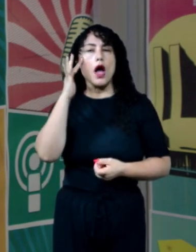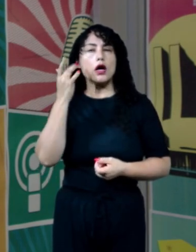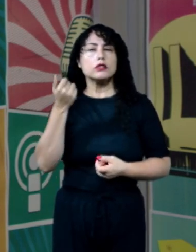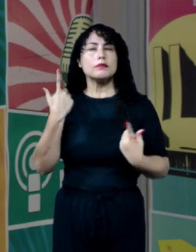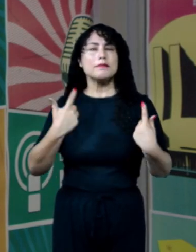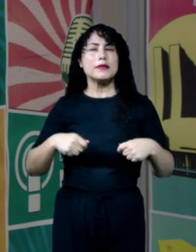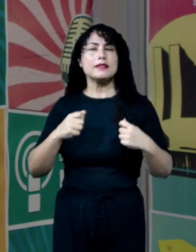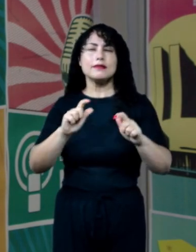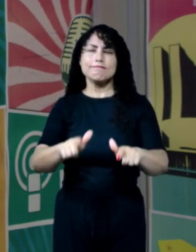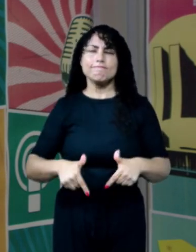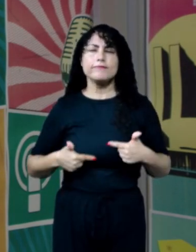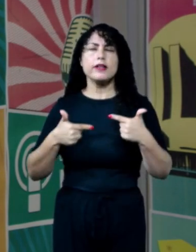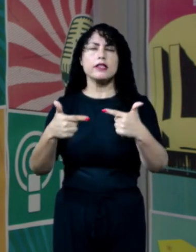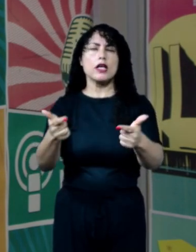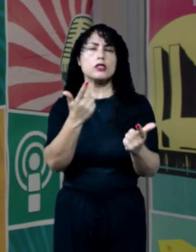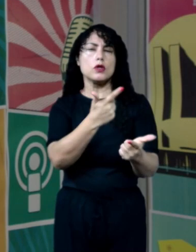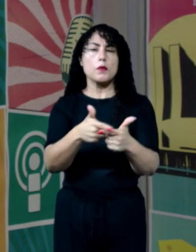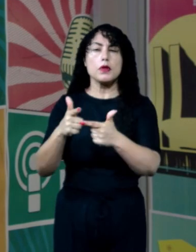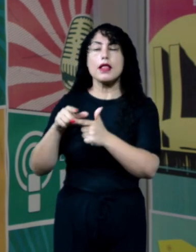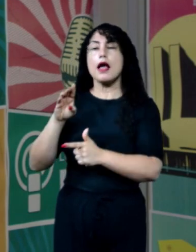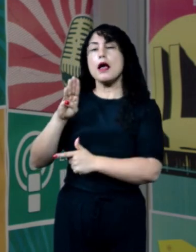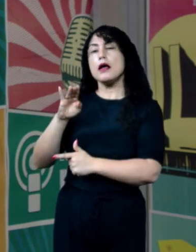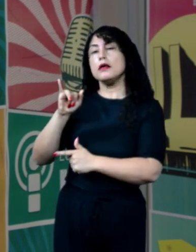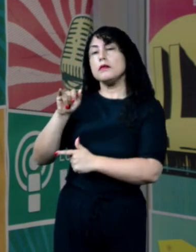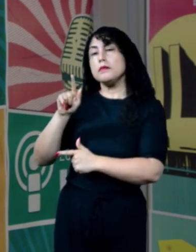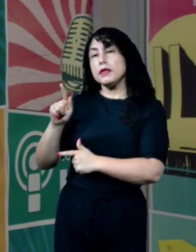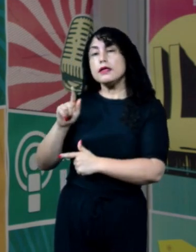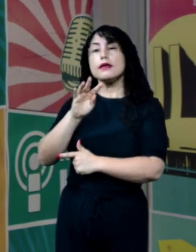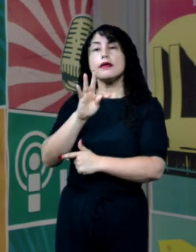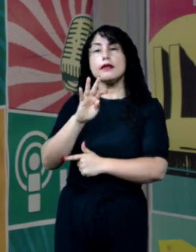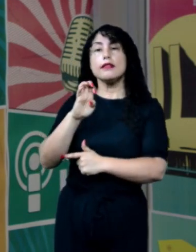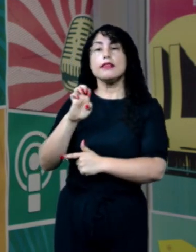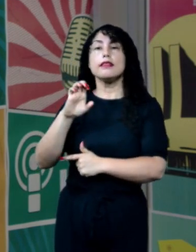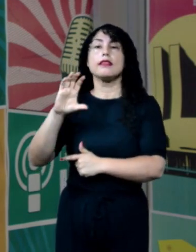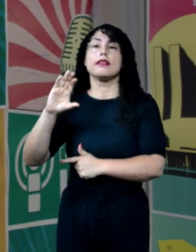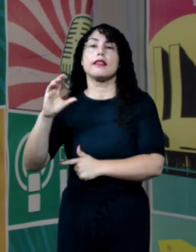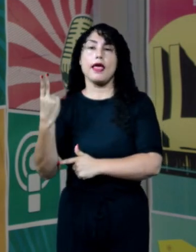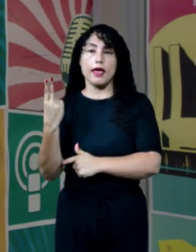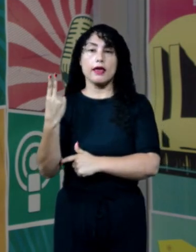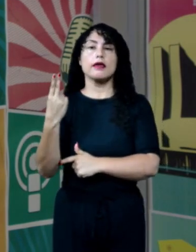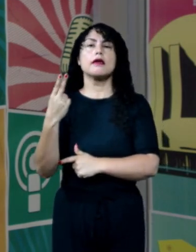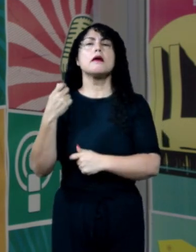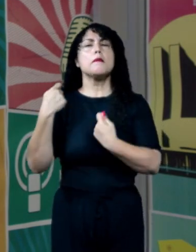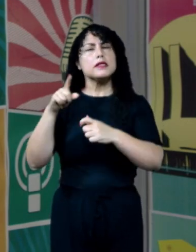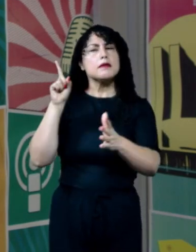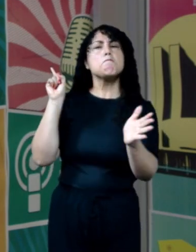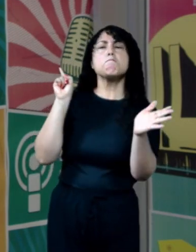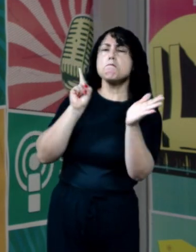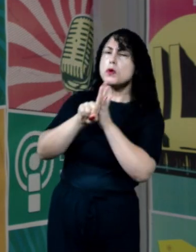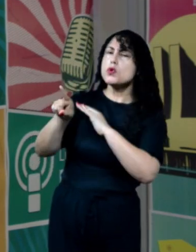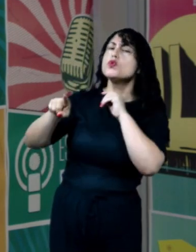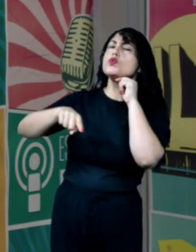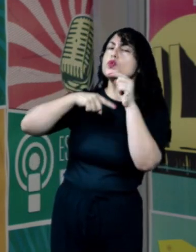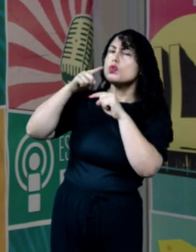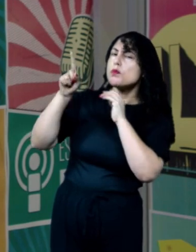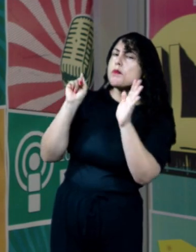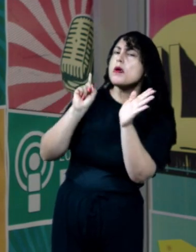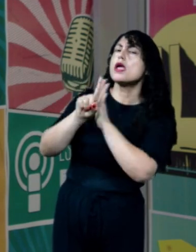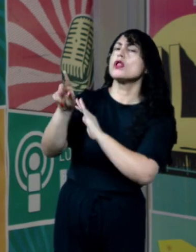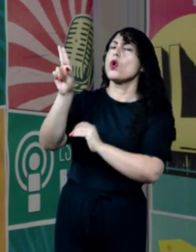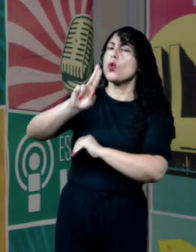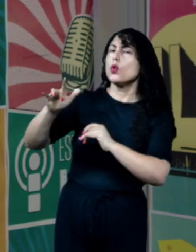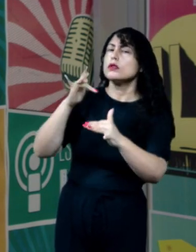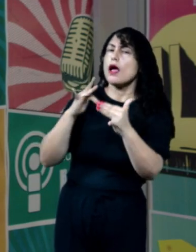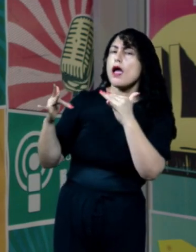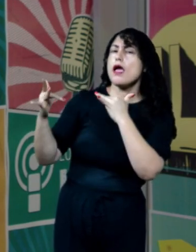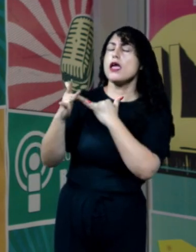precisa enfrentar esse problema das big techs, a gente precisa questioná-las, né? Questionar o uso das redes sociais. Acho